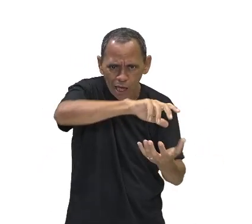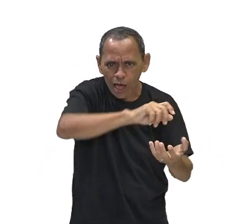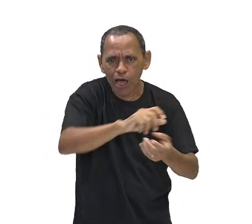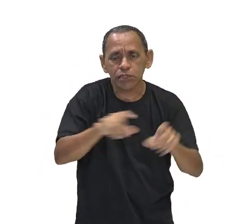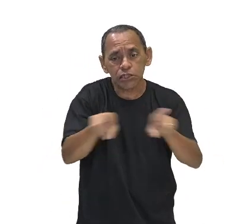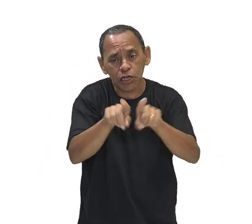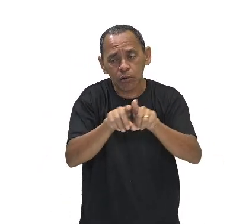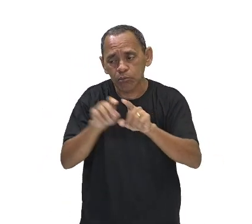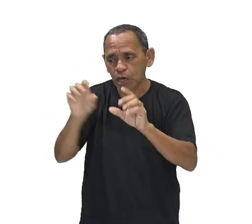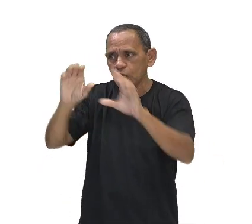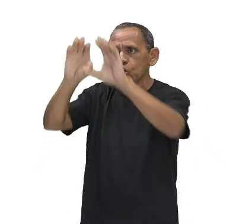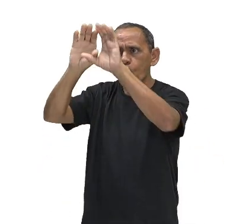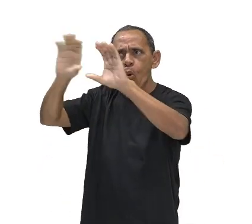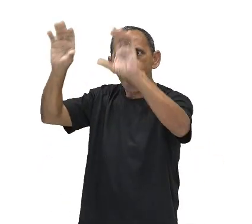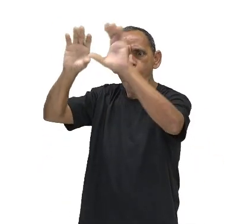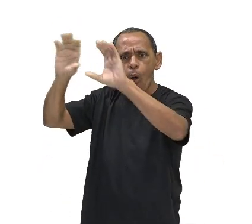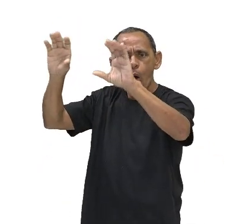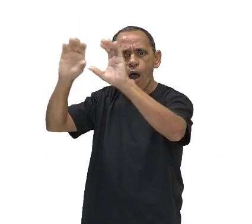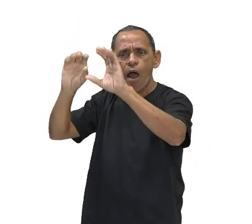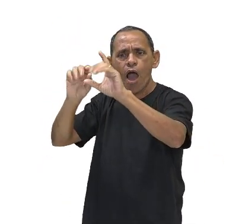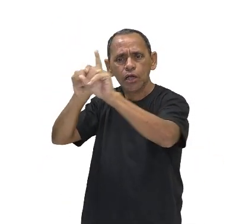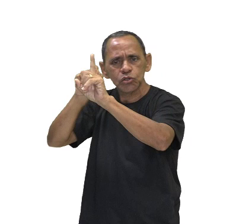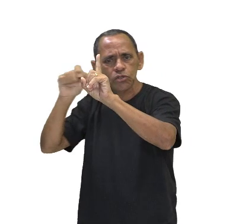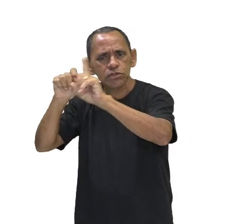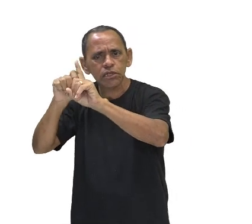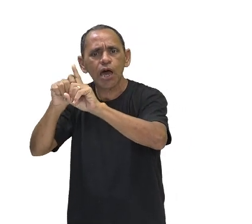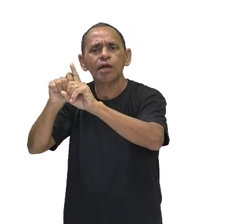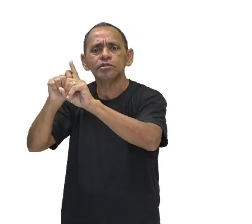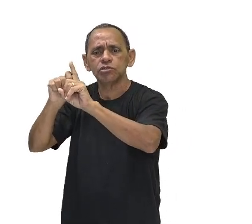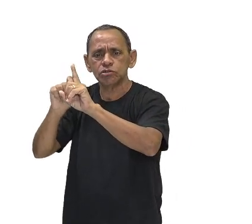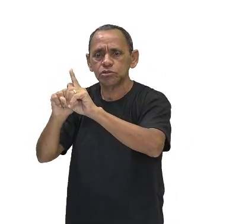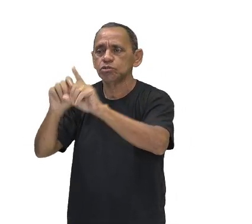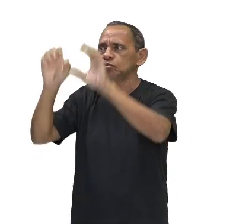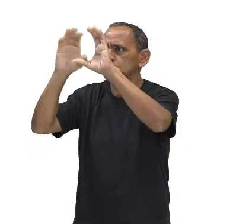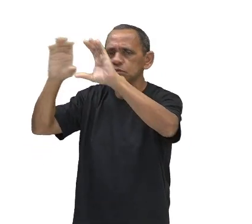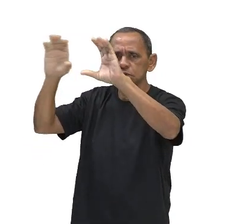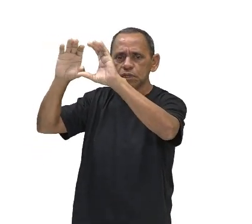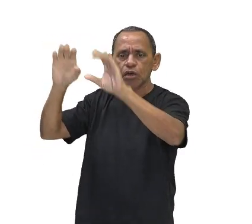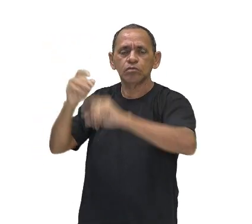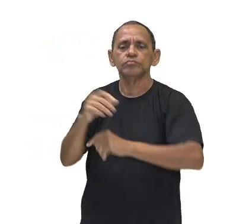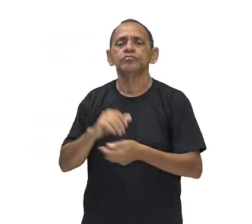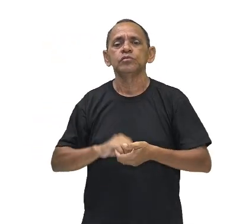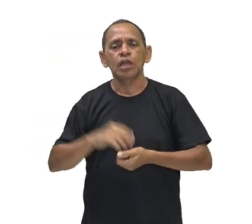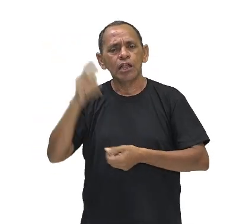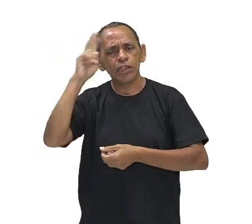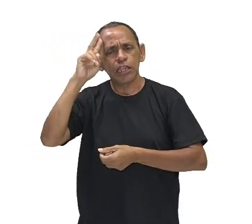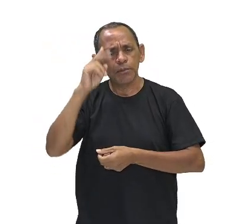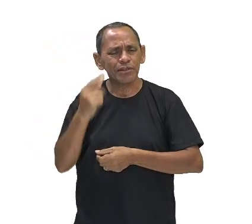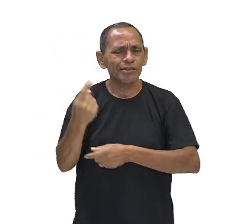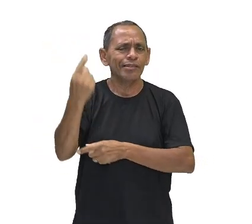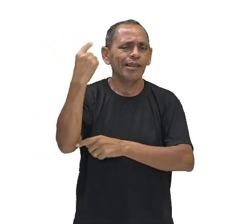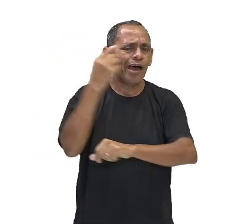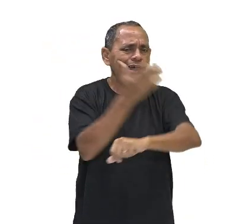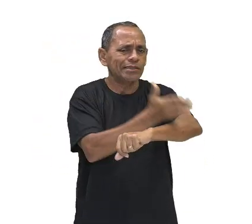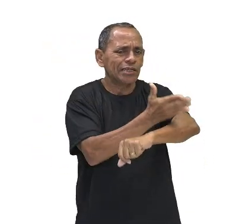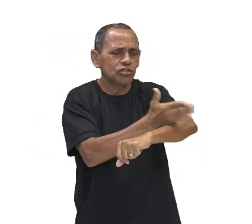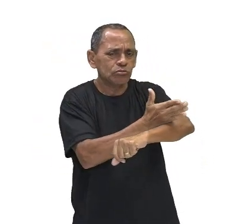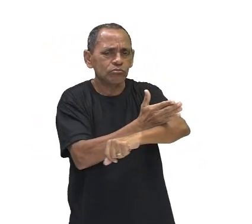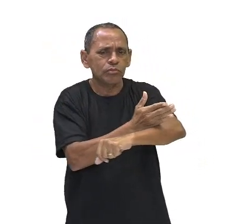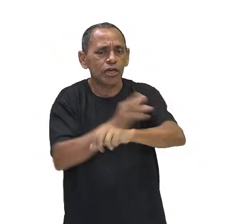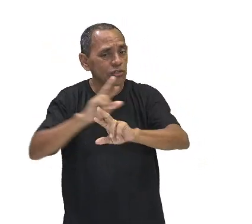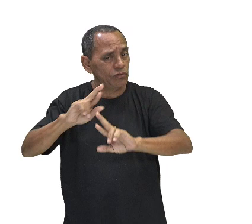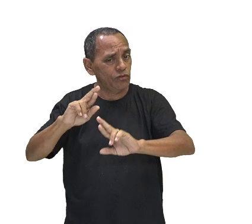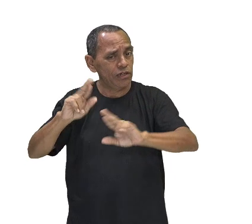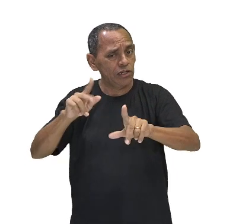organizados de uma determinada forma, lá na Idade Média, que era diferente da nossa organização social de hoje,